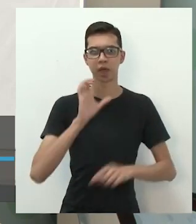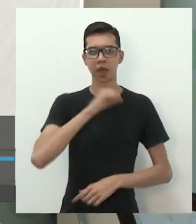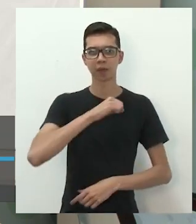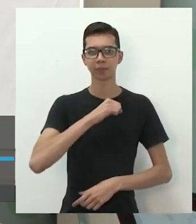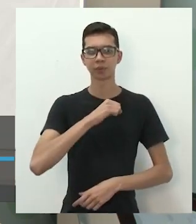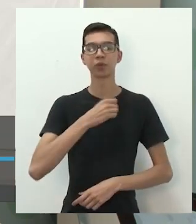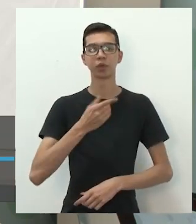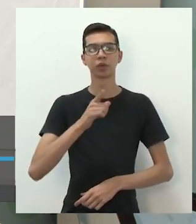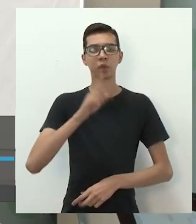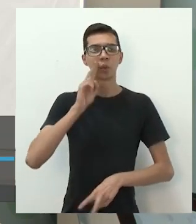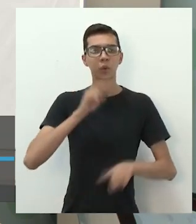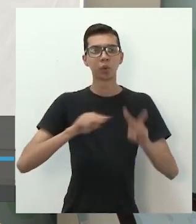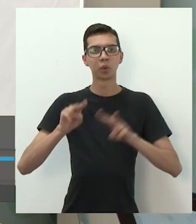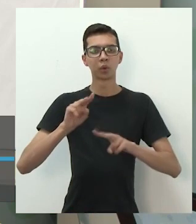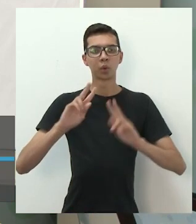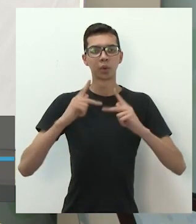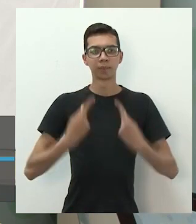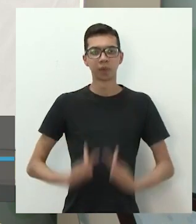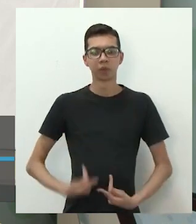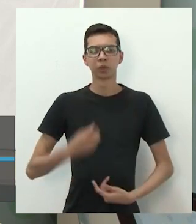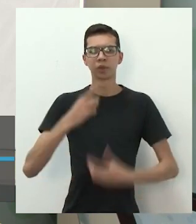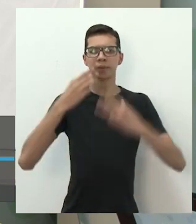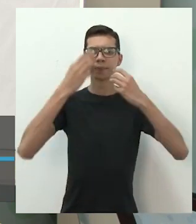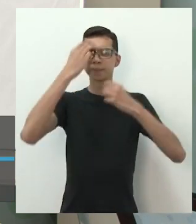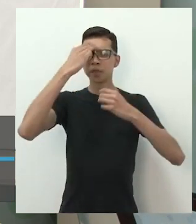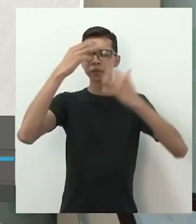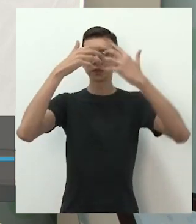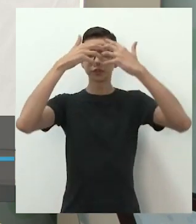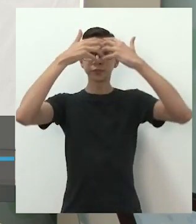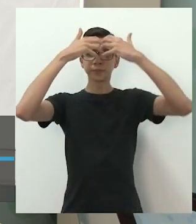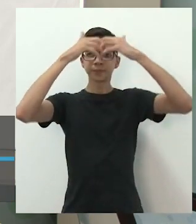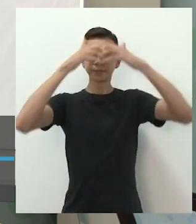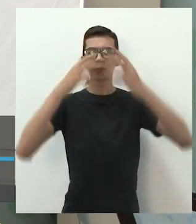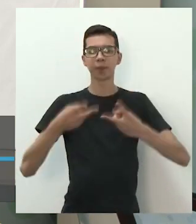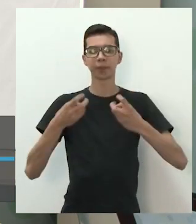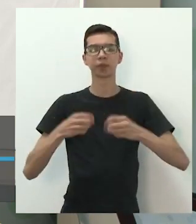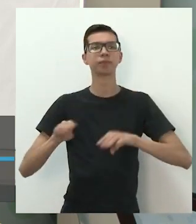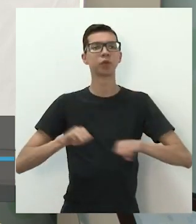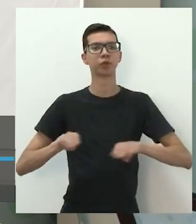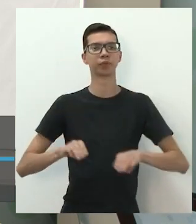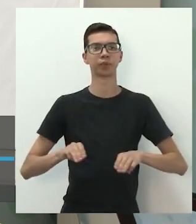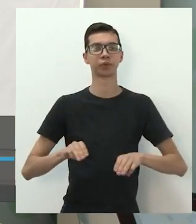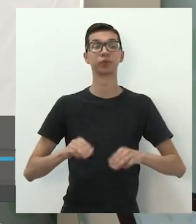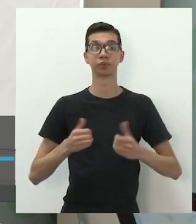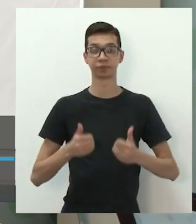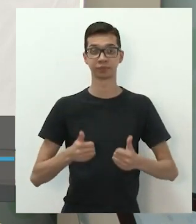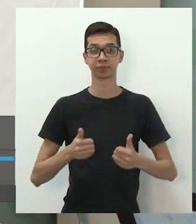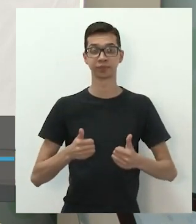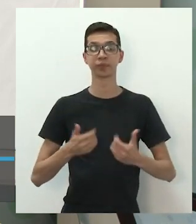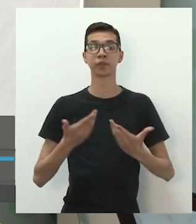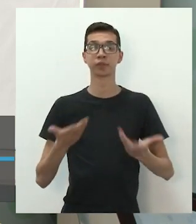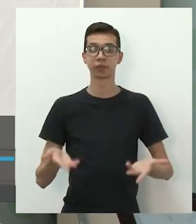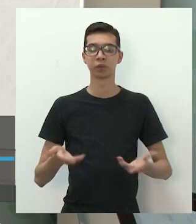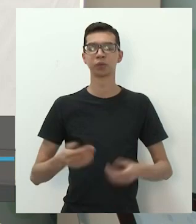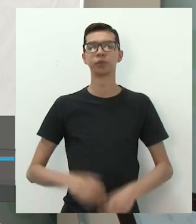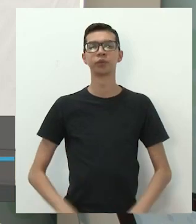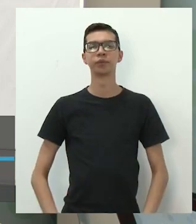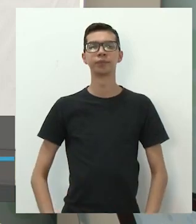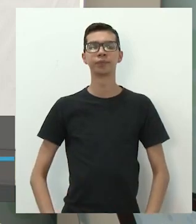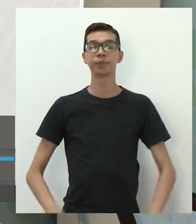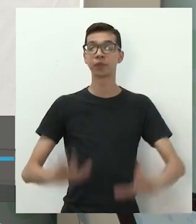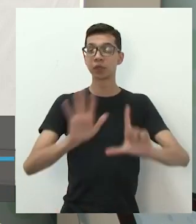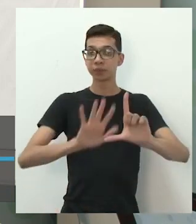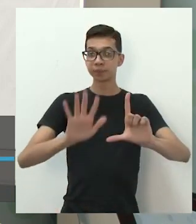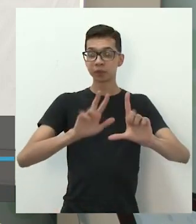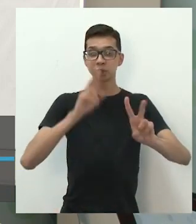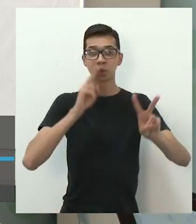o seu olho, o olho humano, ele capta somente o movimento. Ele cria essa ilusão, tá? E aí a gente observa aquela imagem como se ela